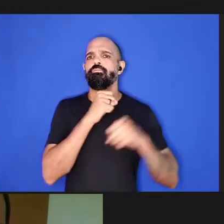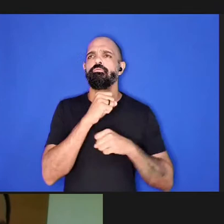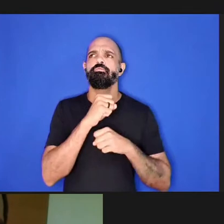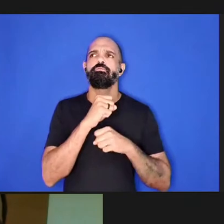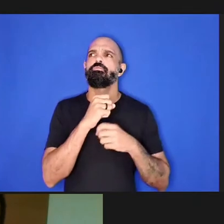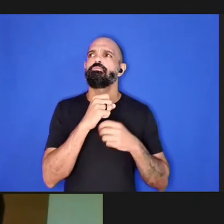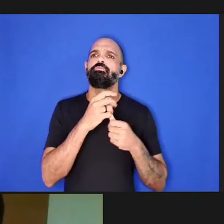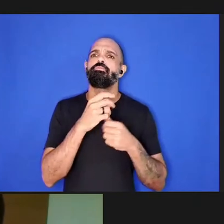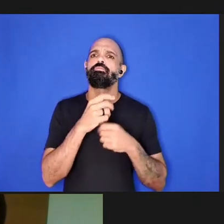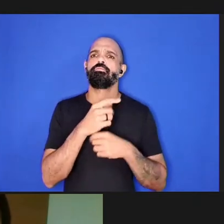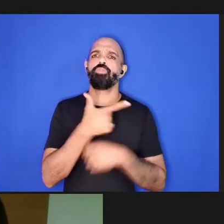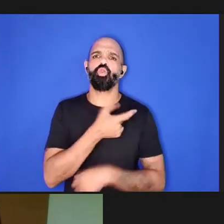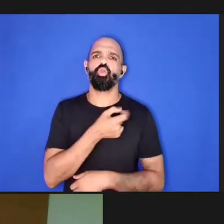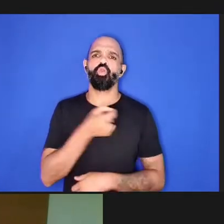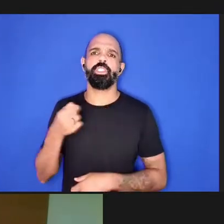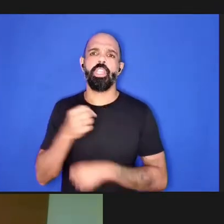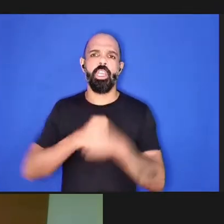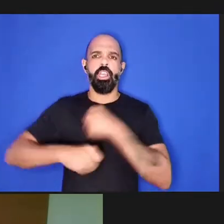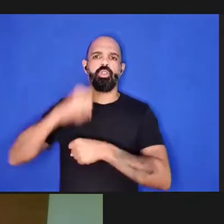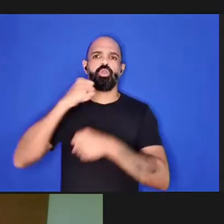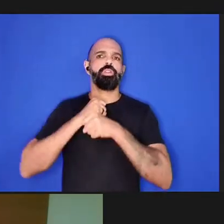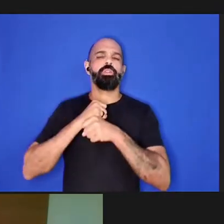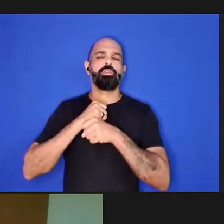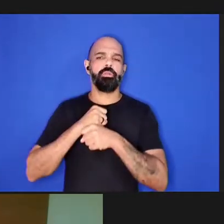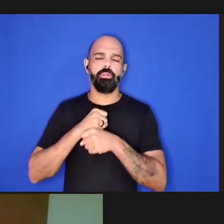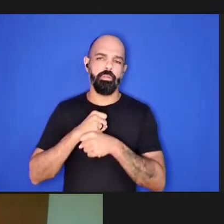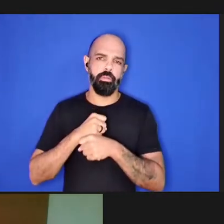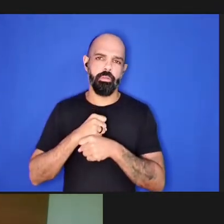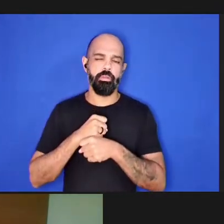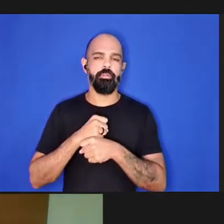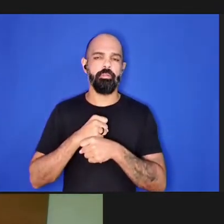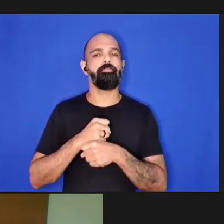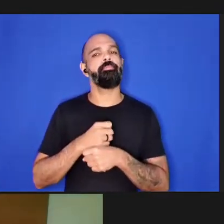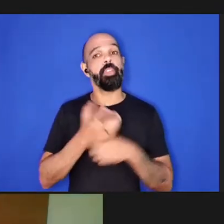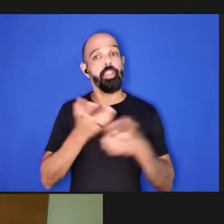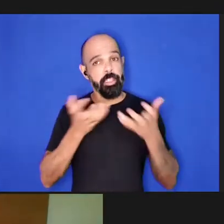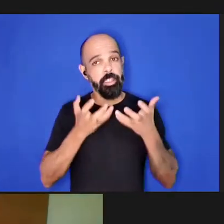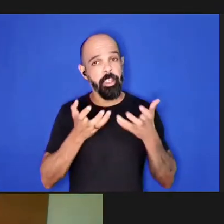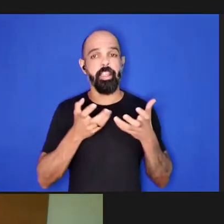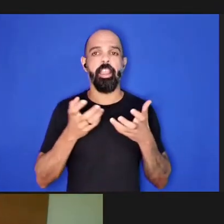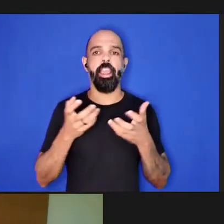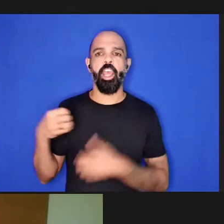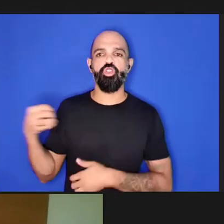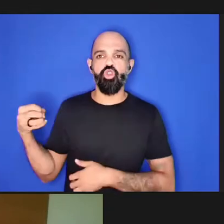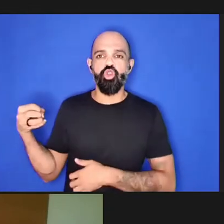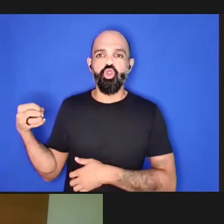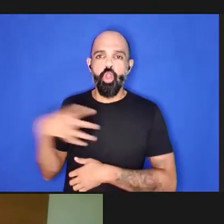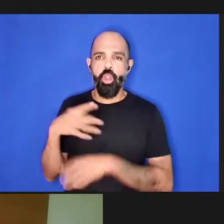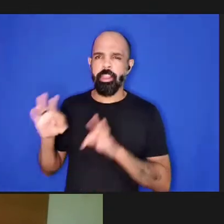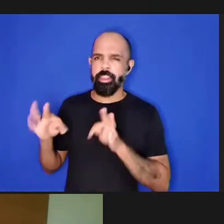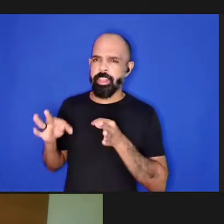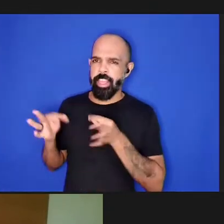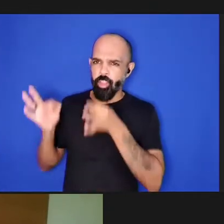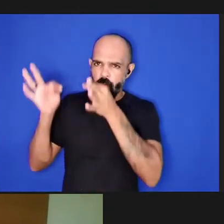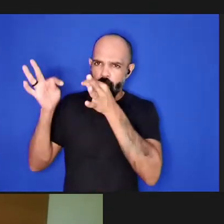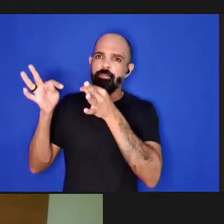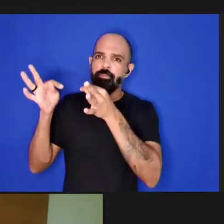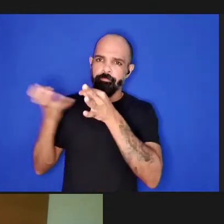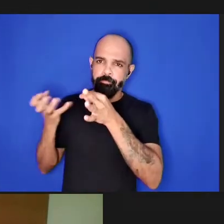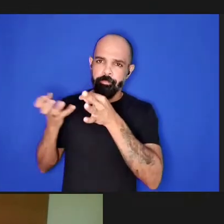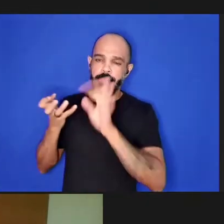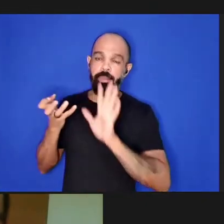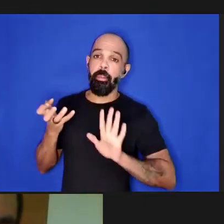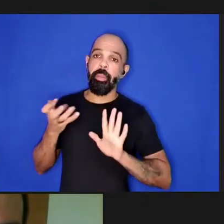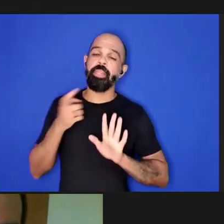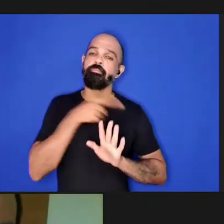dois séculos atrás. Então, a gente quer ser modernos, por um lado, mas, por outro lado,